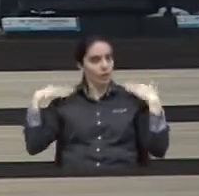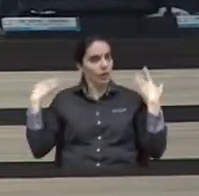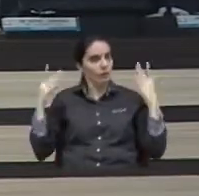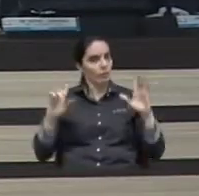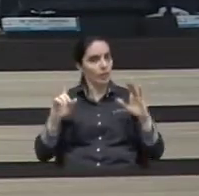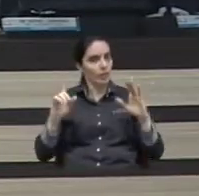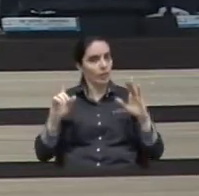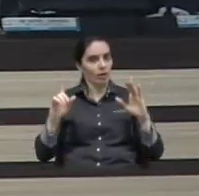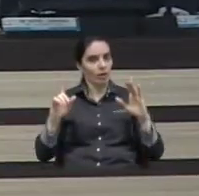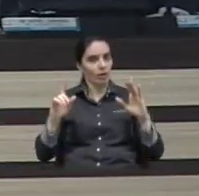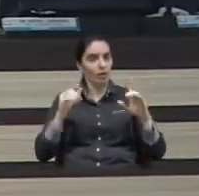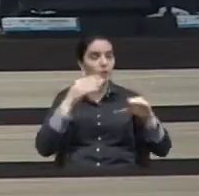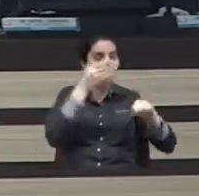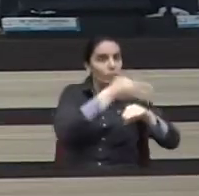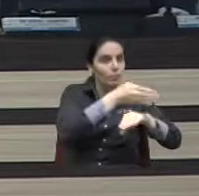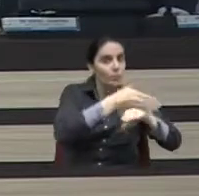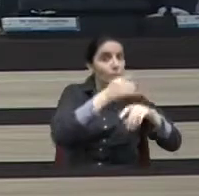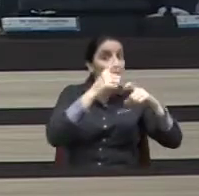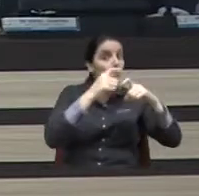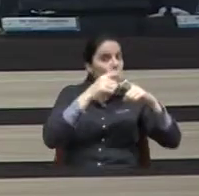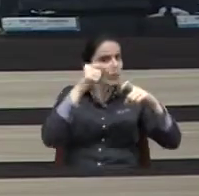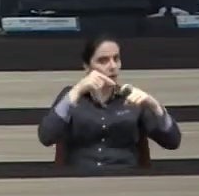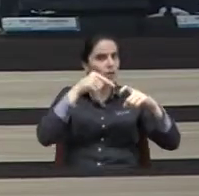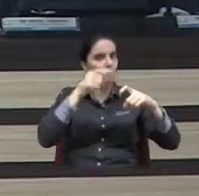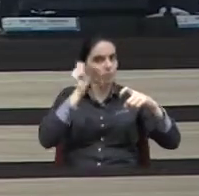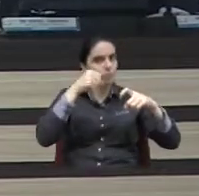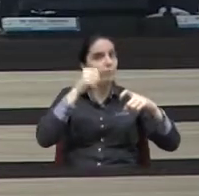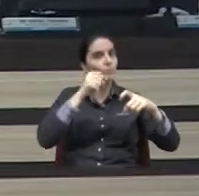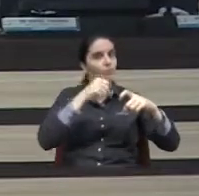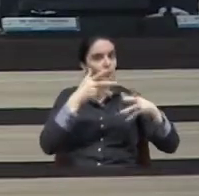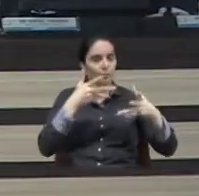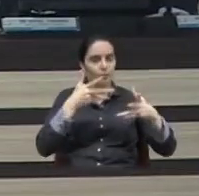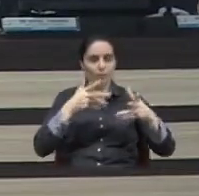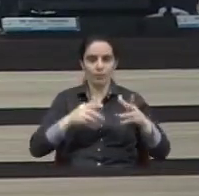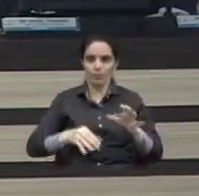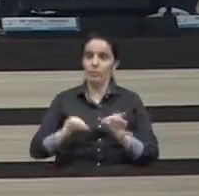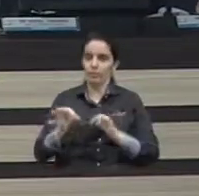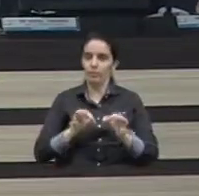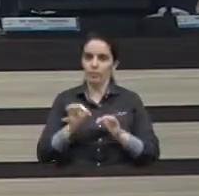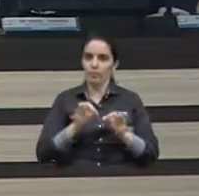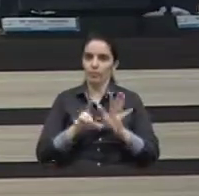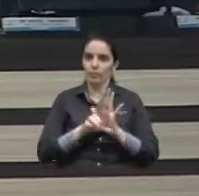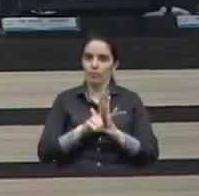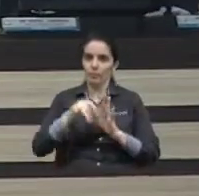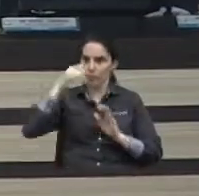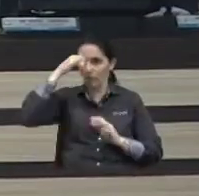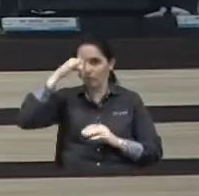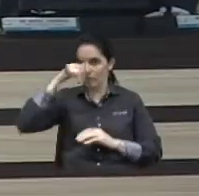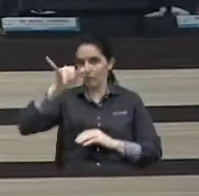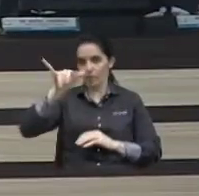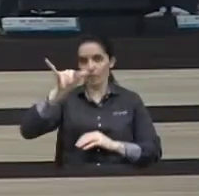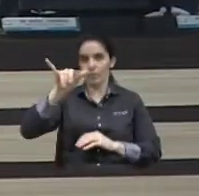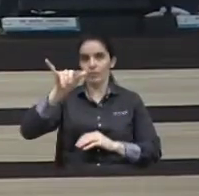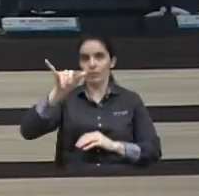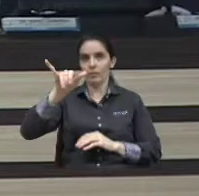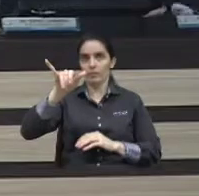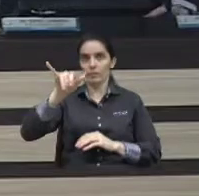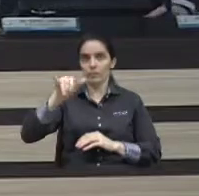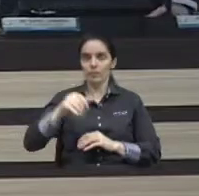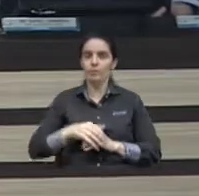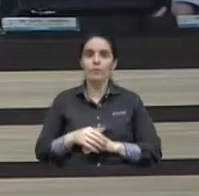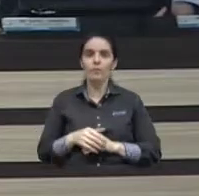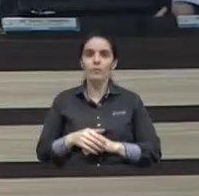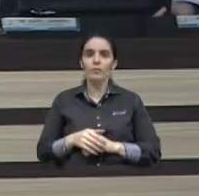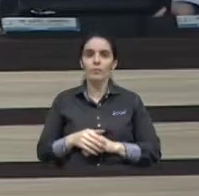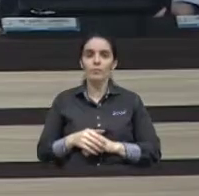de ver do presidente que tem um projeto de lei que vai também aí, evitar, tentar mudar que